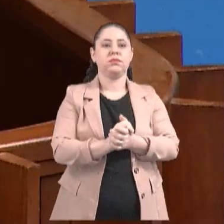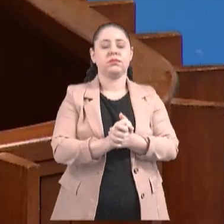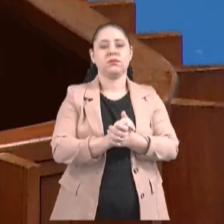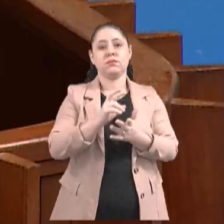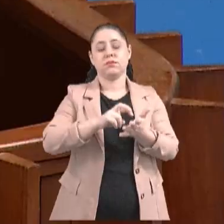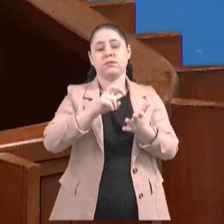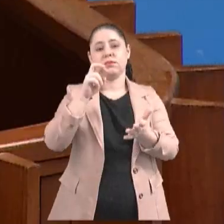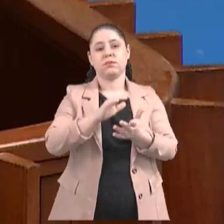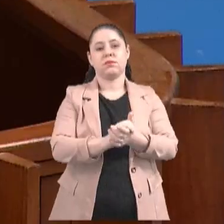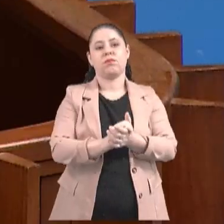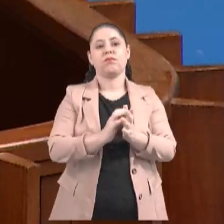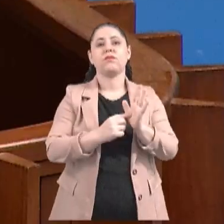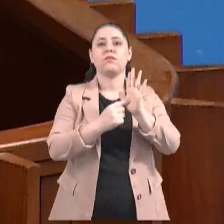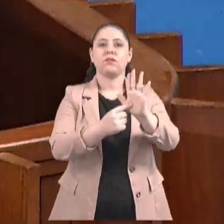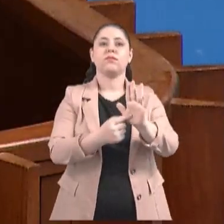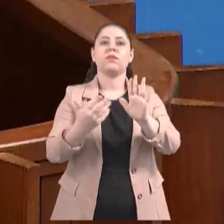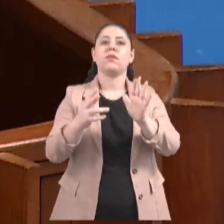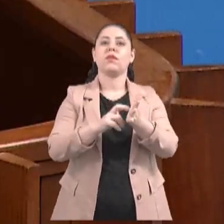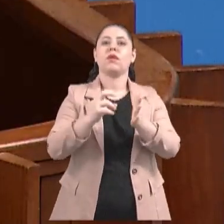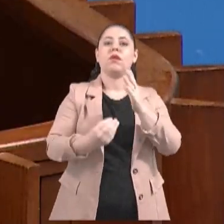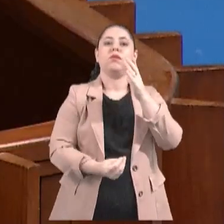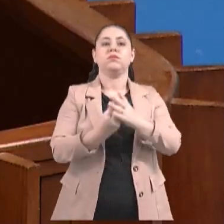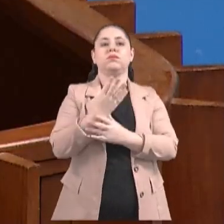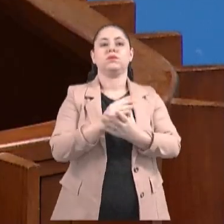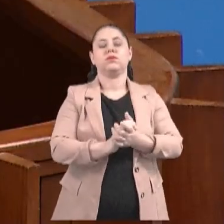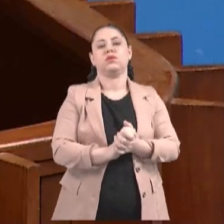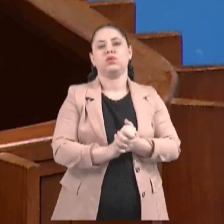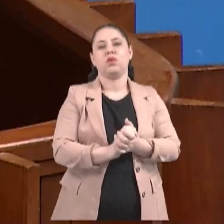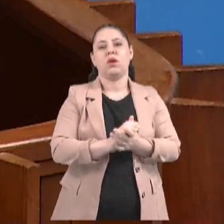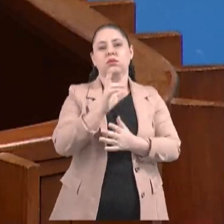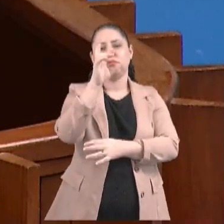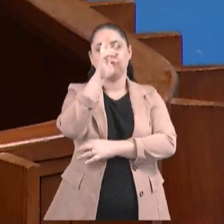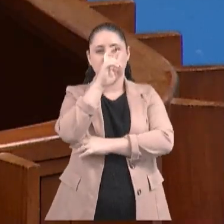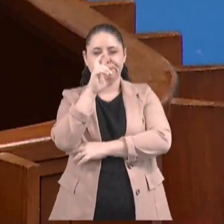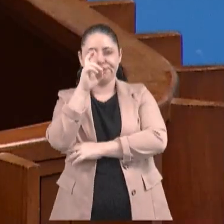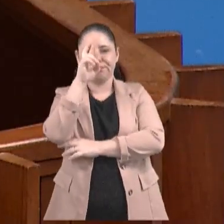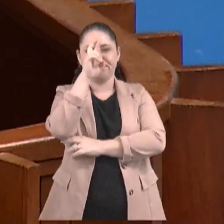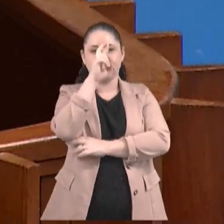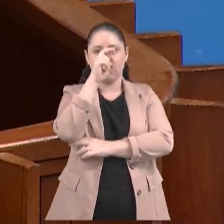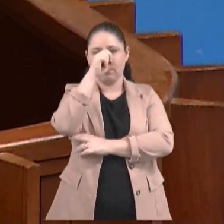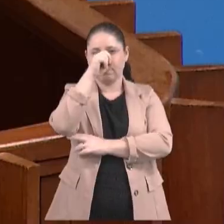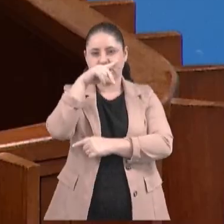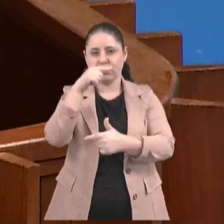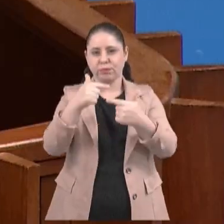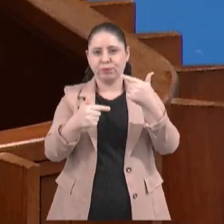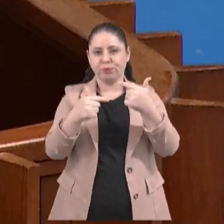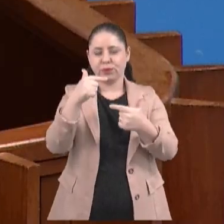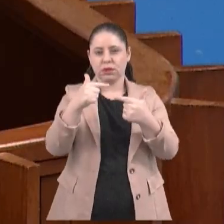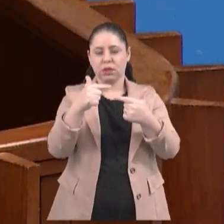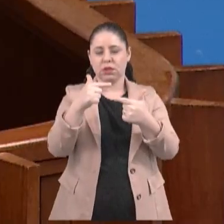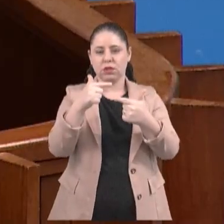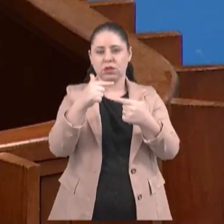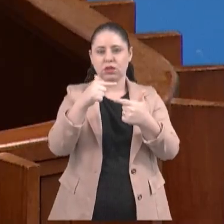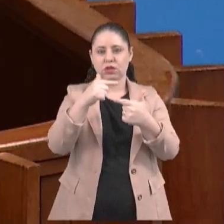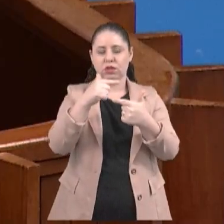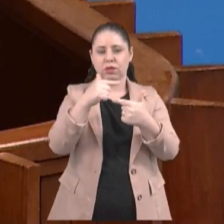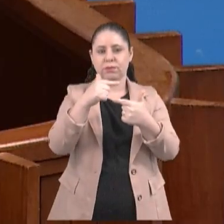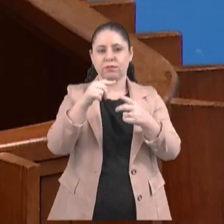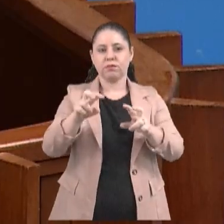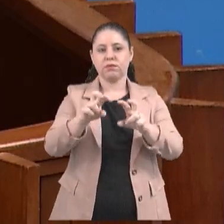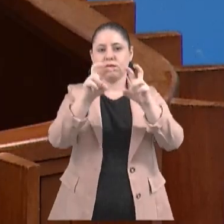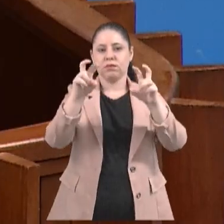pela manhã, estou apresentando hoje, que institui o Observatório da Violência Política Digital